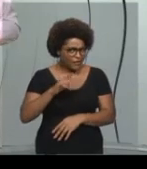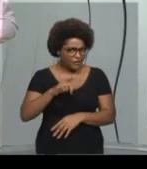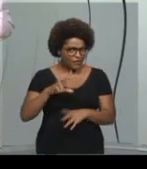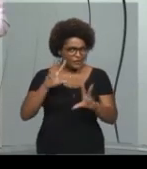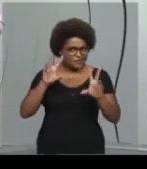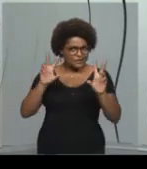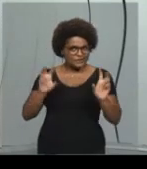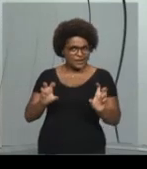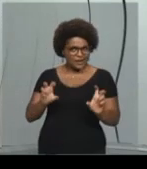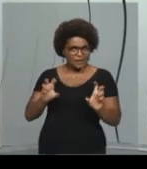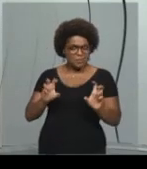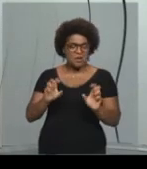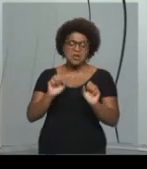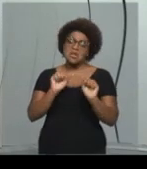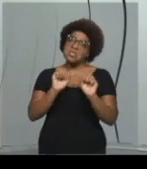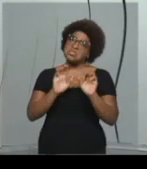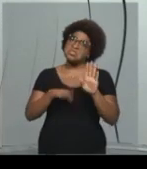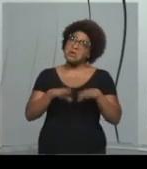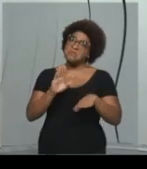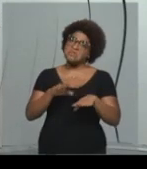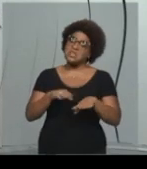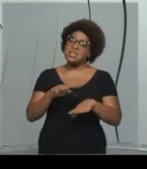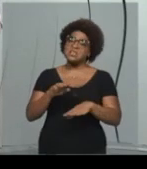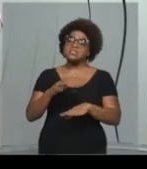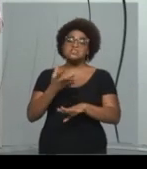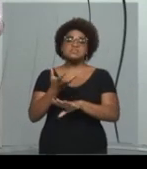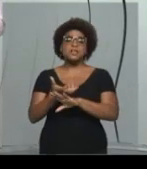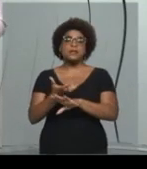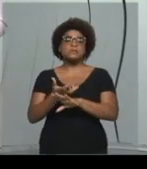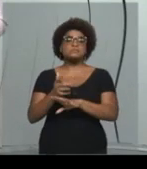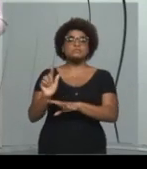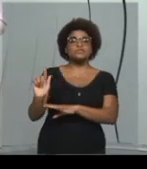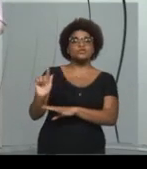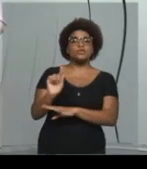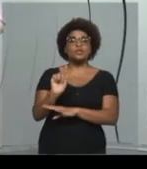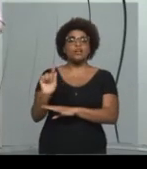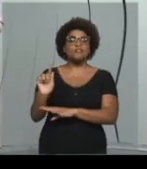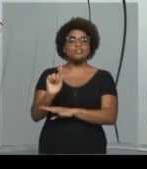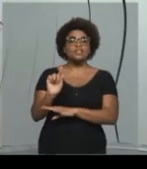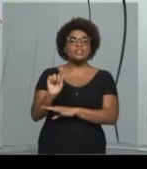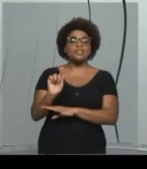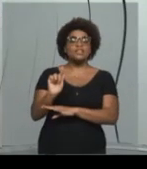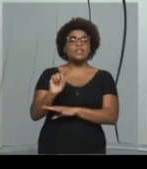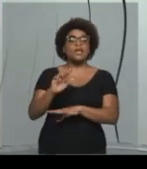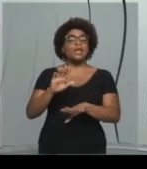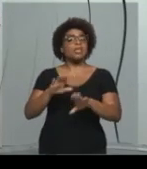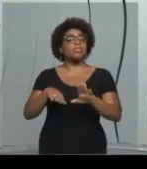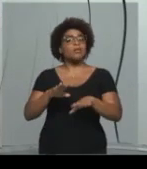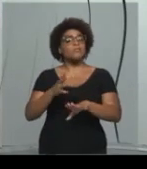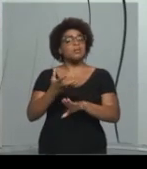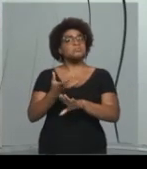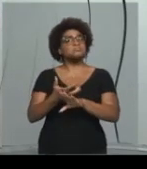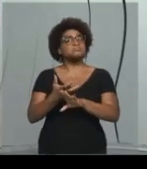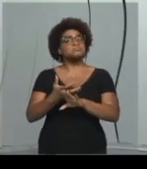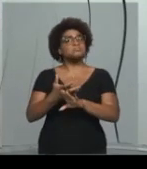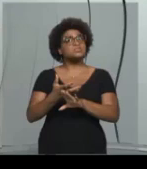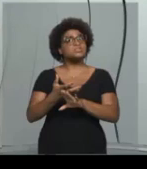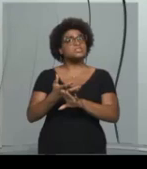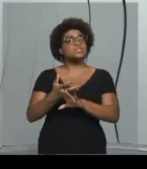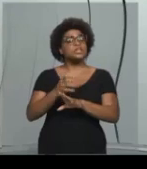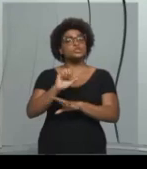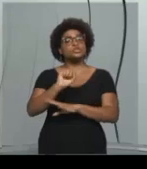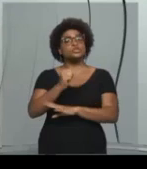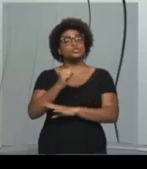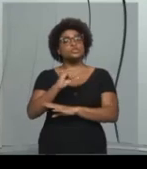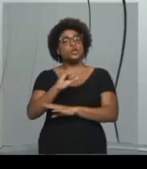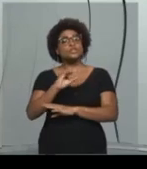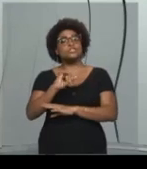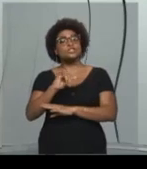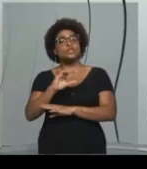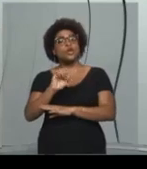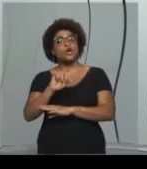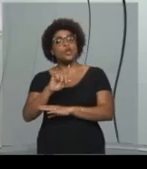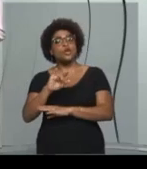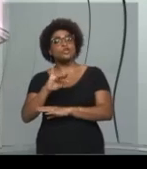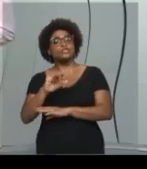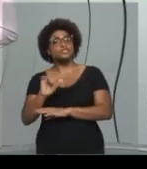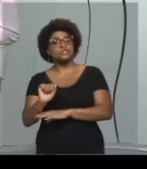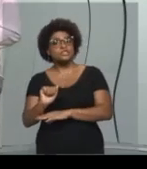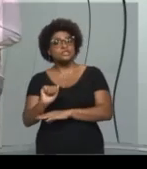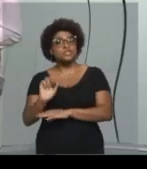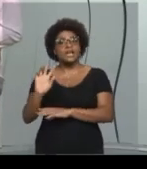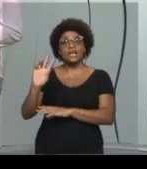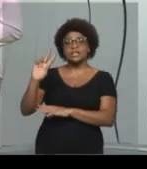de sociologia, para quem já teve sociologia, na aula de história, e a gente vai tratar também na aula de